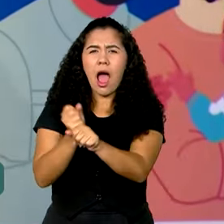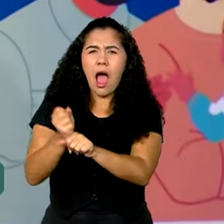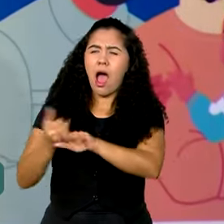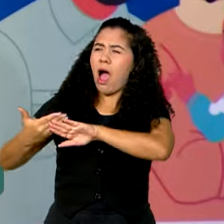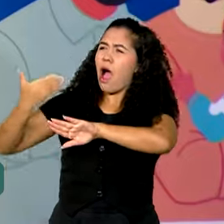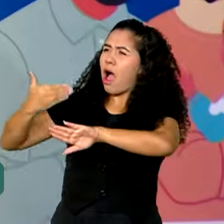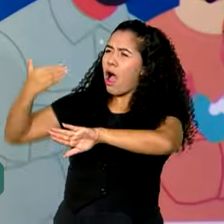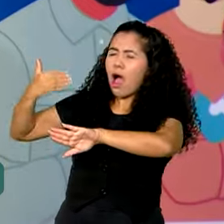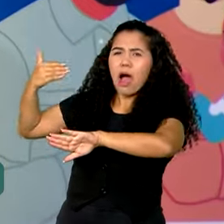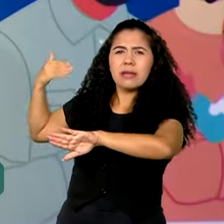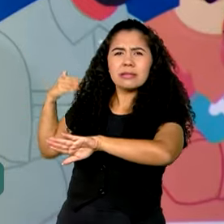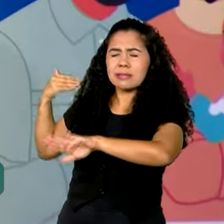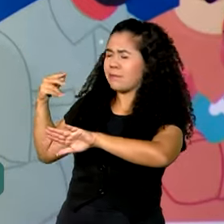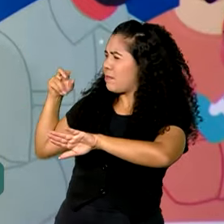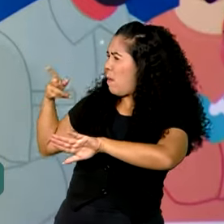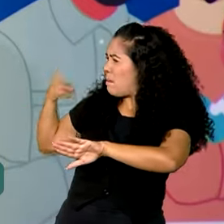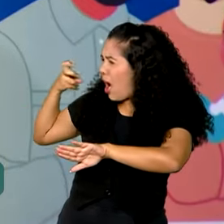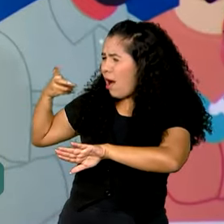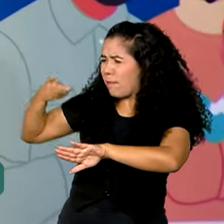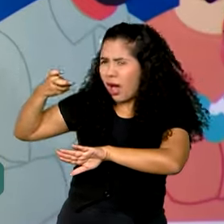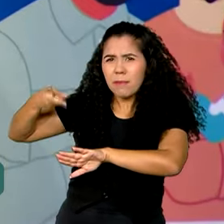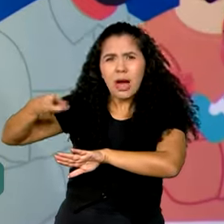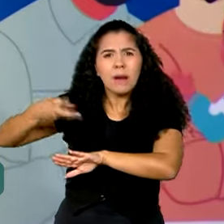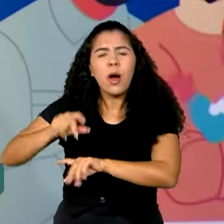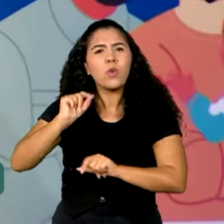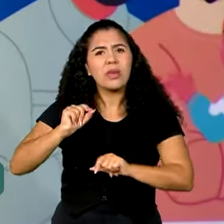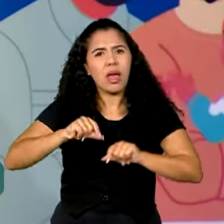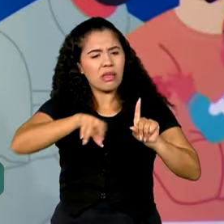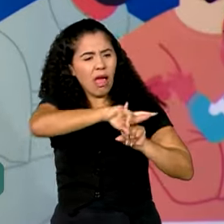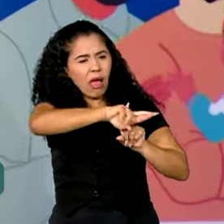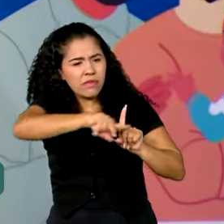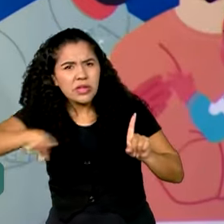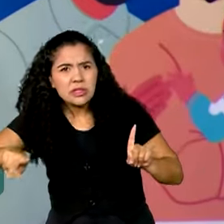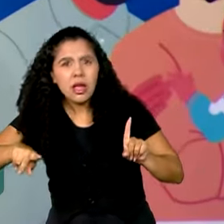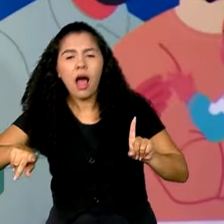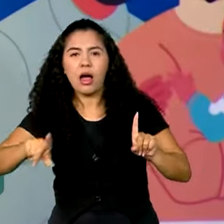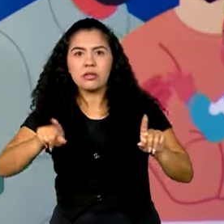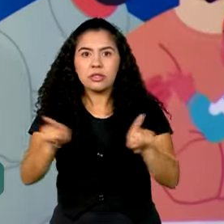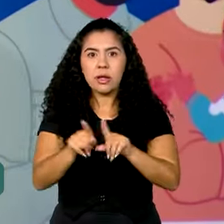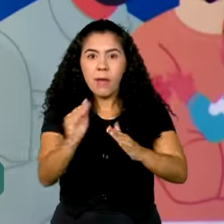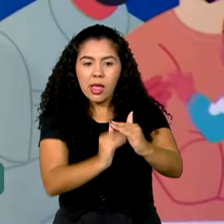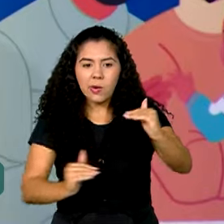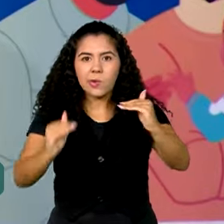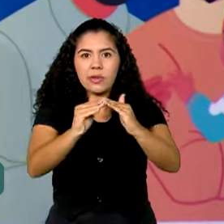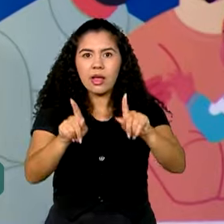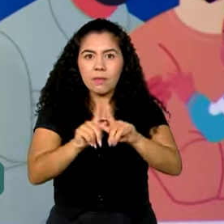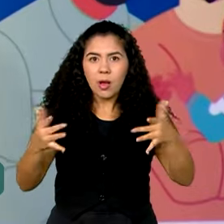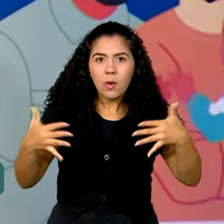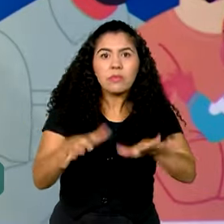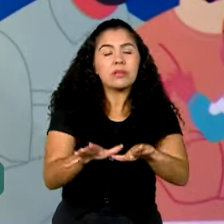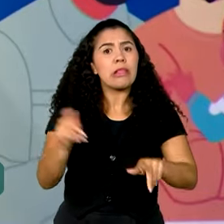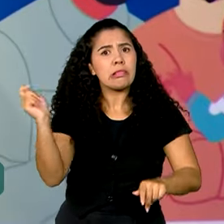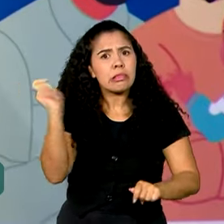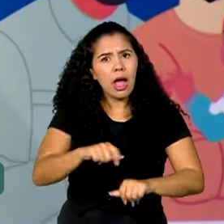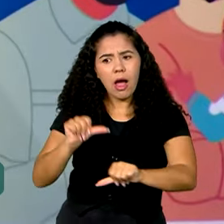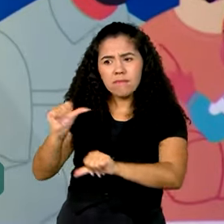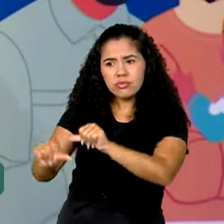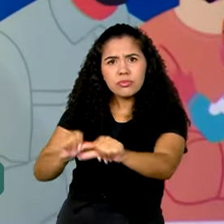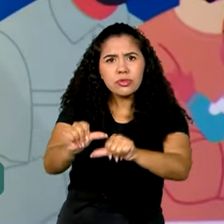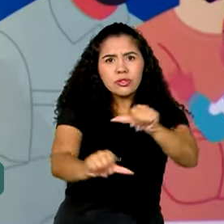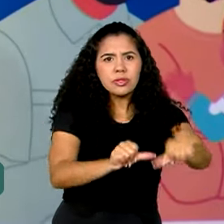vimos como a diversidade e a inclusão podem transformar ambientes de trabalho, aumentar